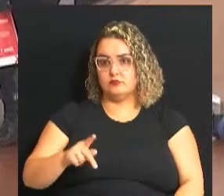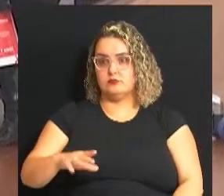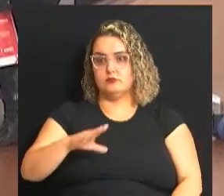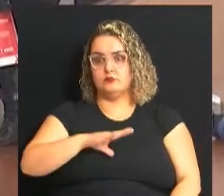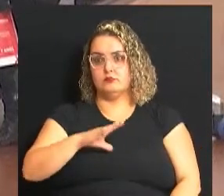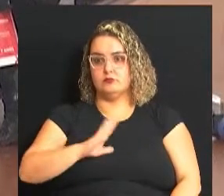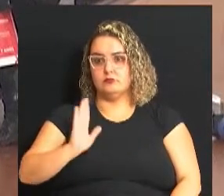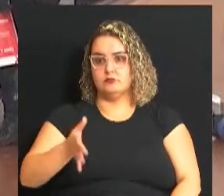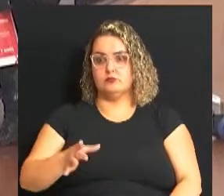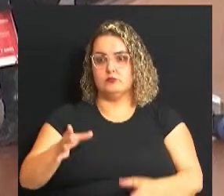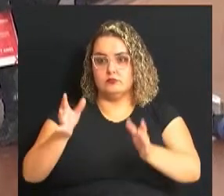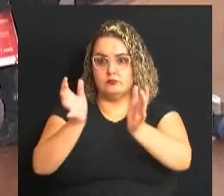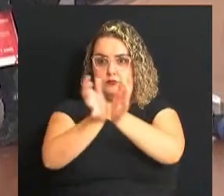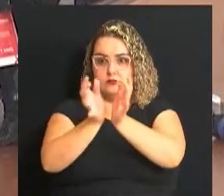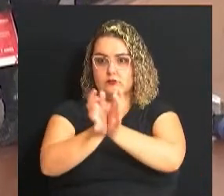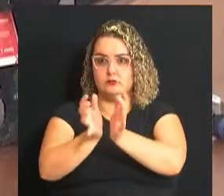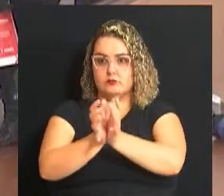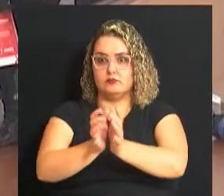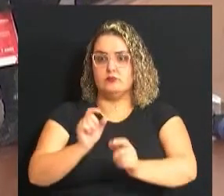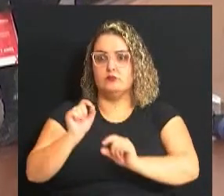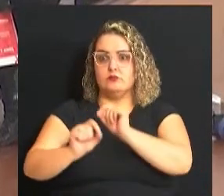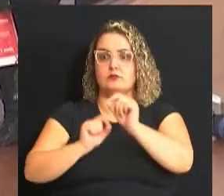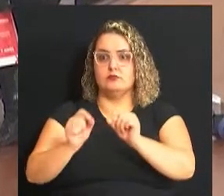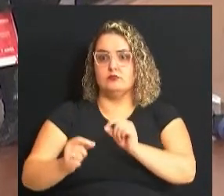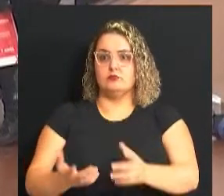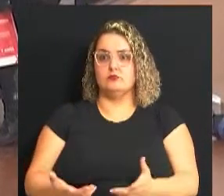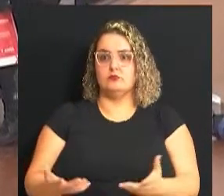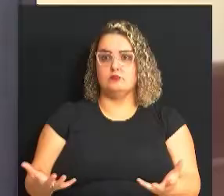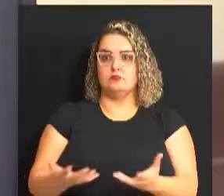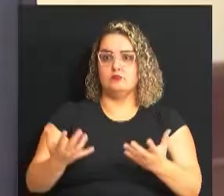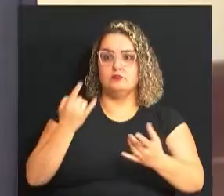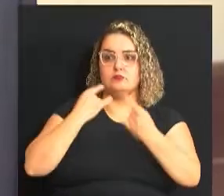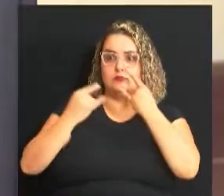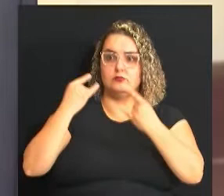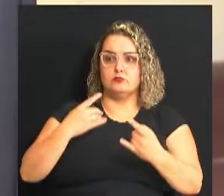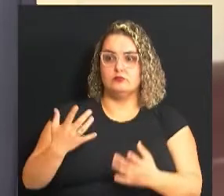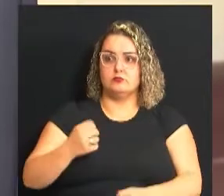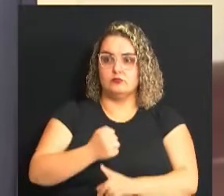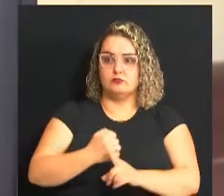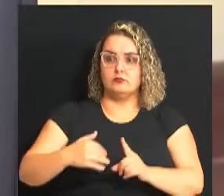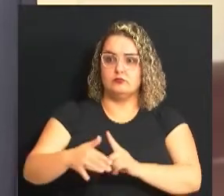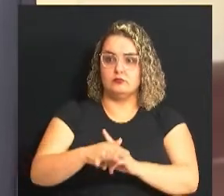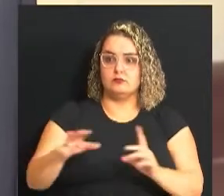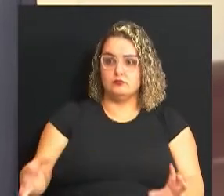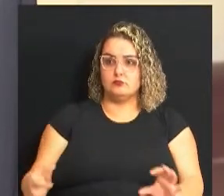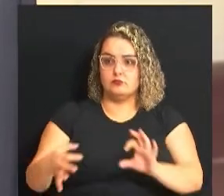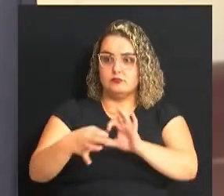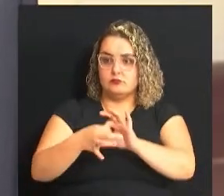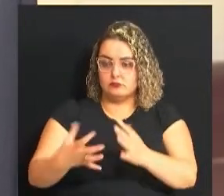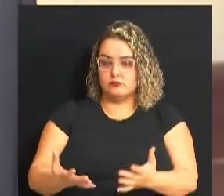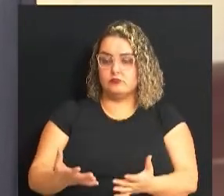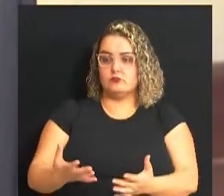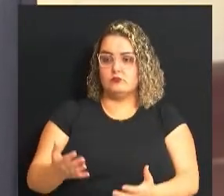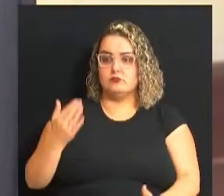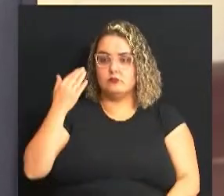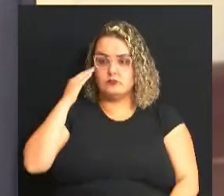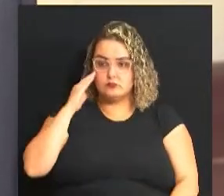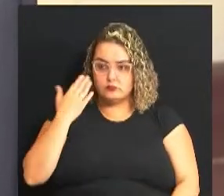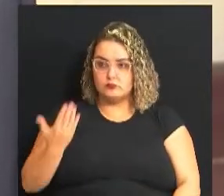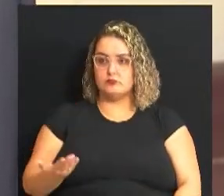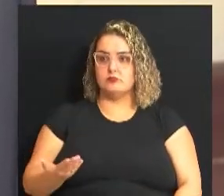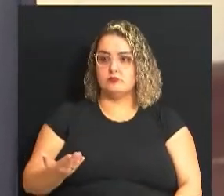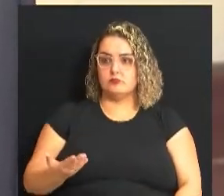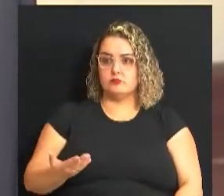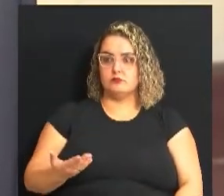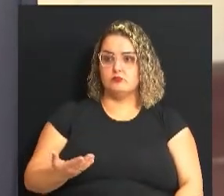classifica o que é interesse social. Então, a emenda ela vem colaborar e unificar o entendimento, né, pacificando